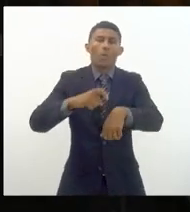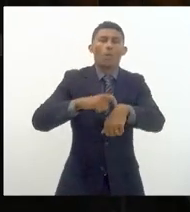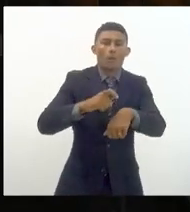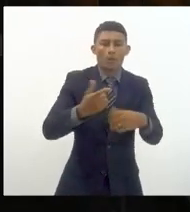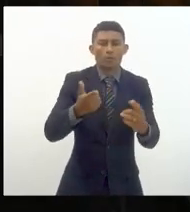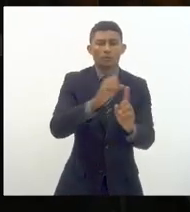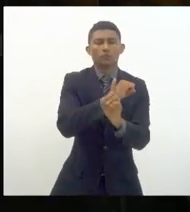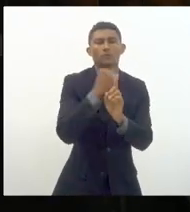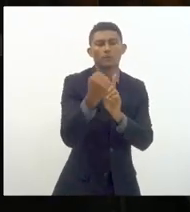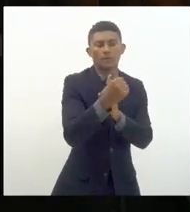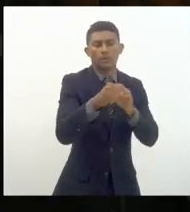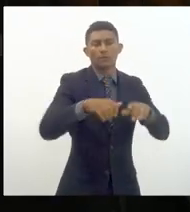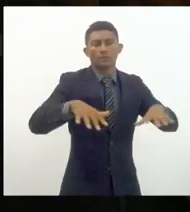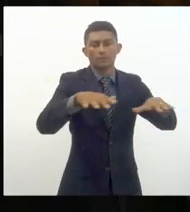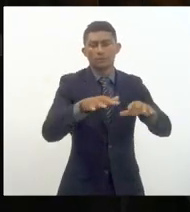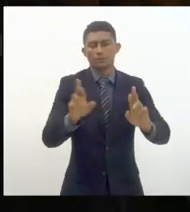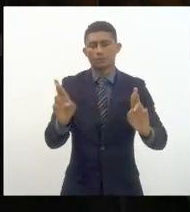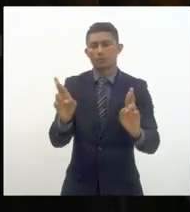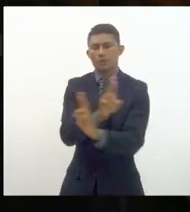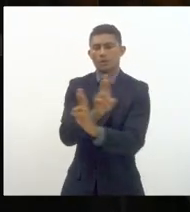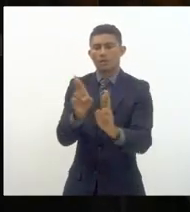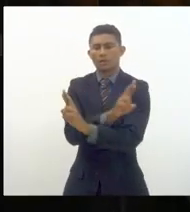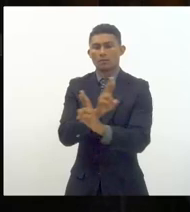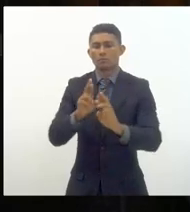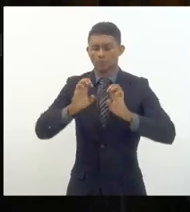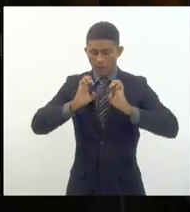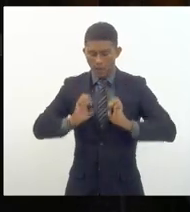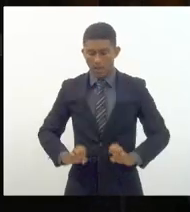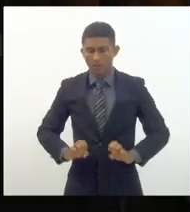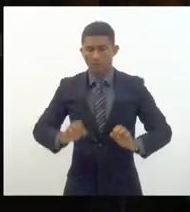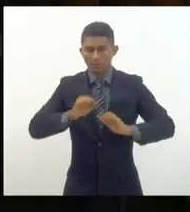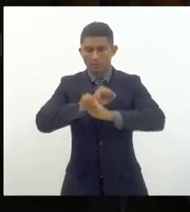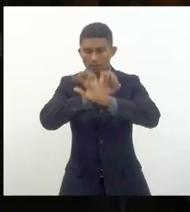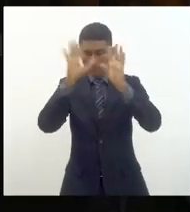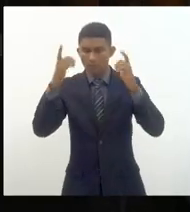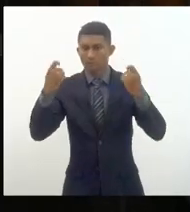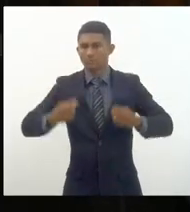com a sociedade de uma maneira geral o